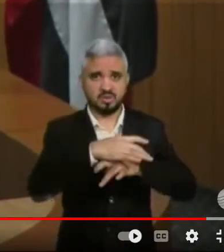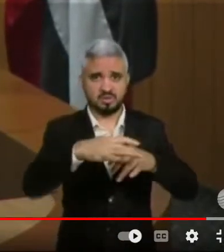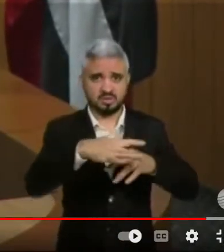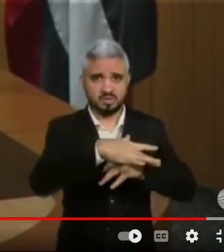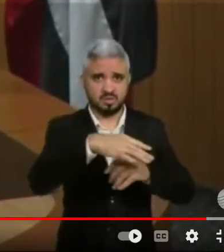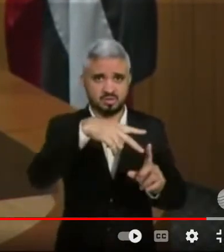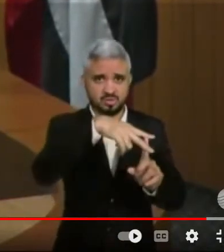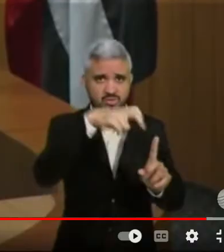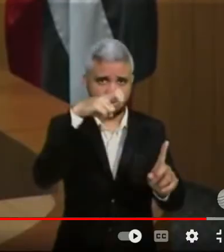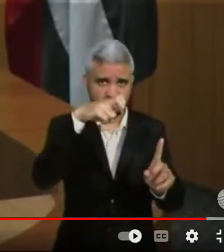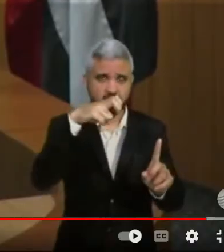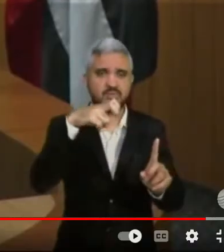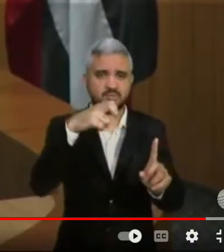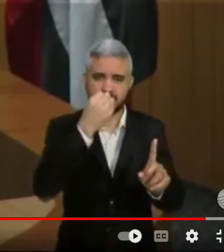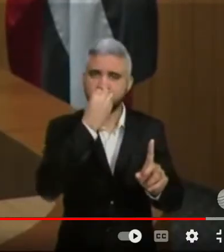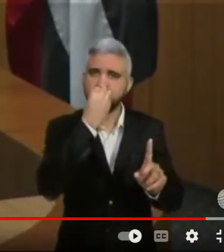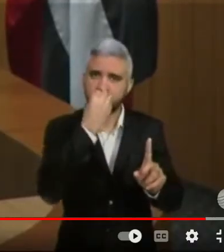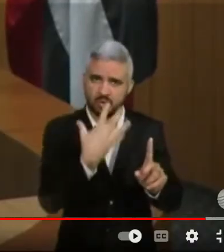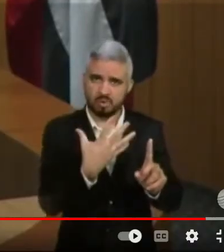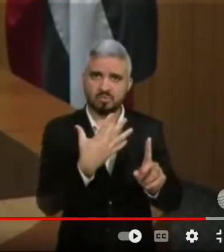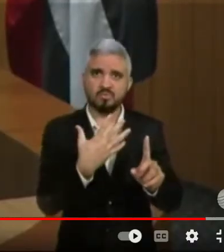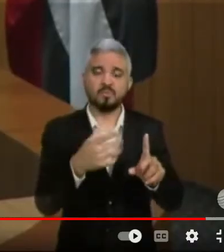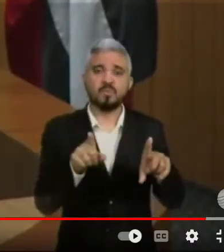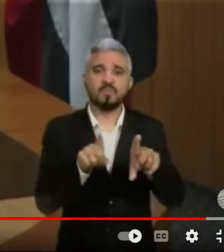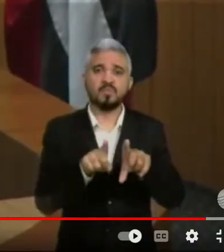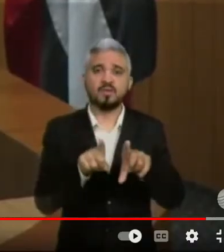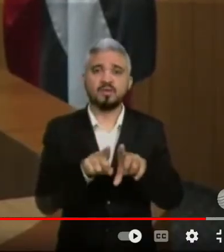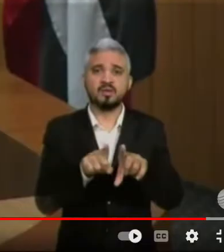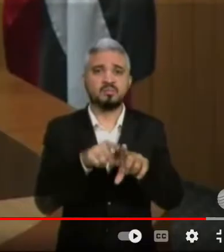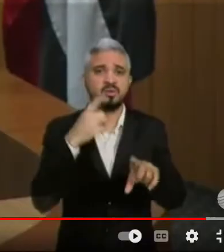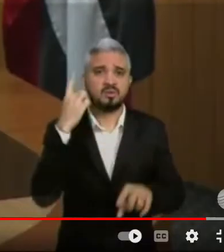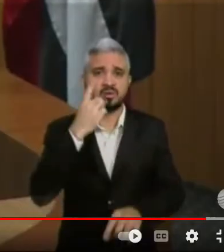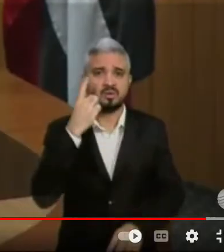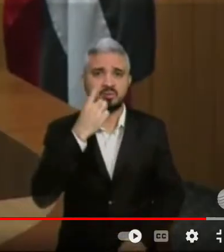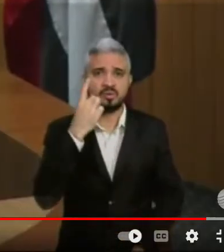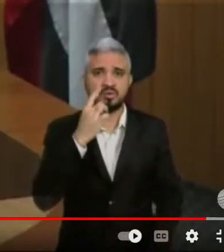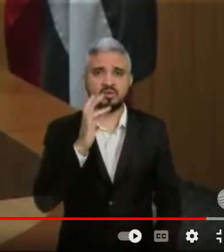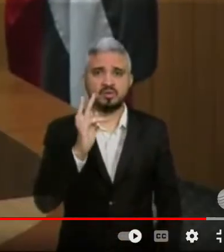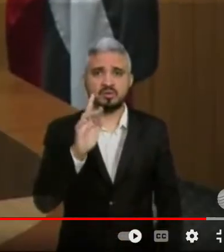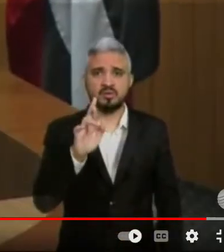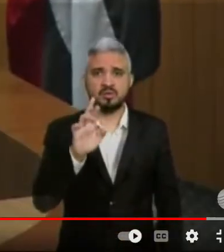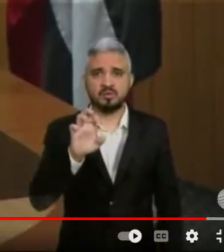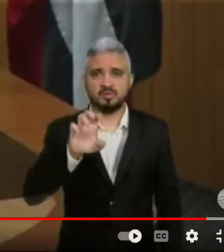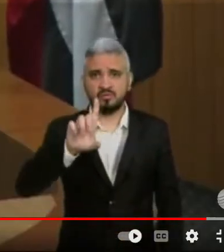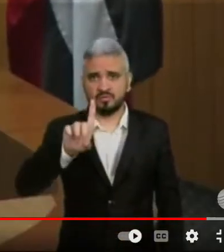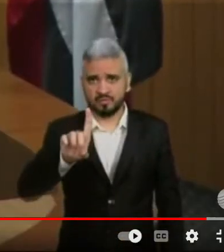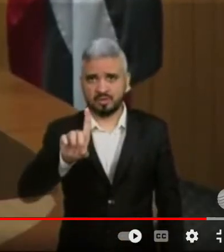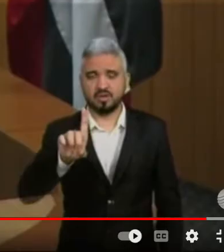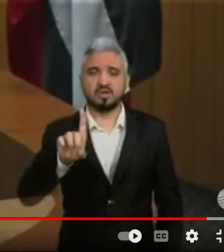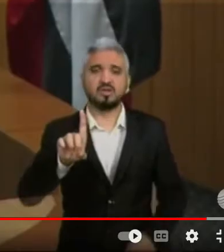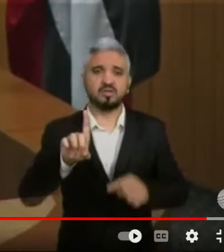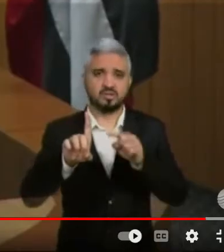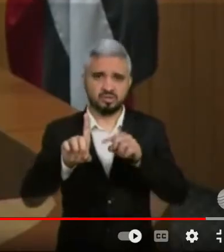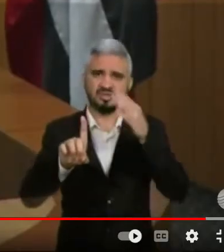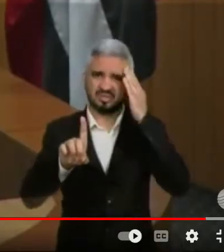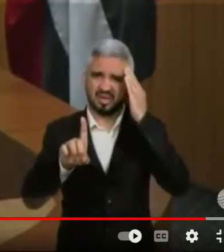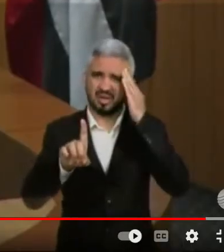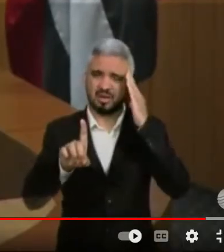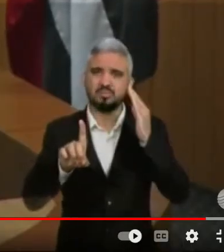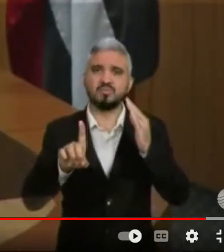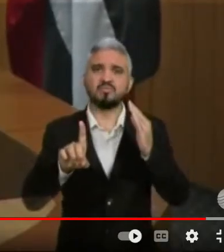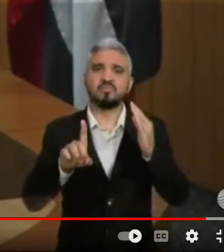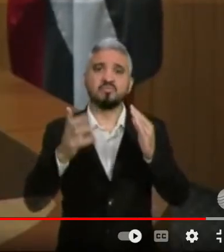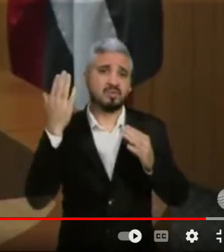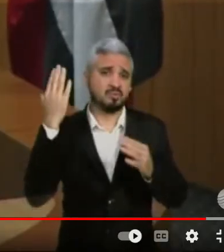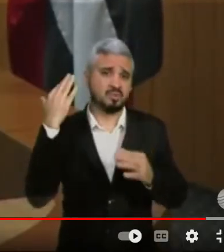E sobre essa ponte, até o deputado Fred também é ciente disso. O Roberto Rocha, né, prometeu essa ponte para o